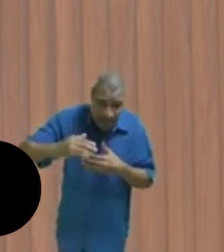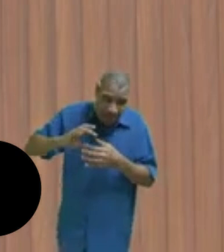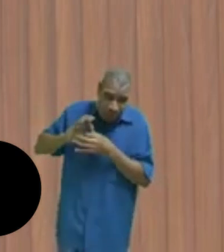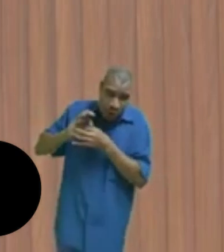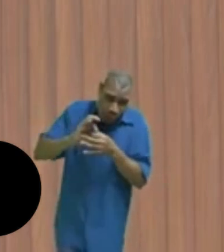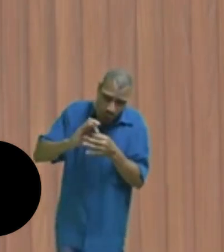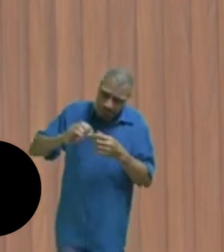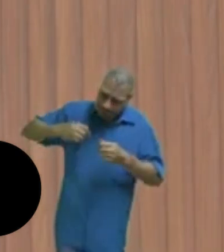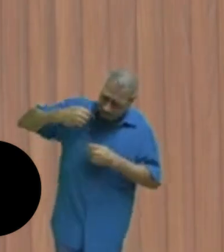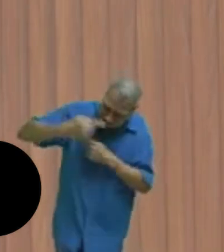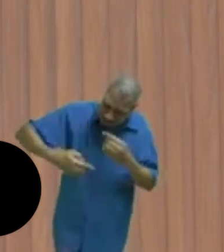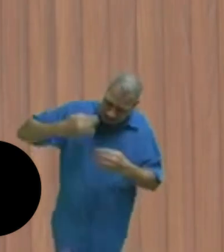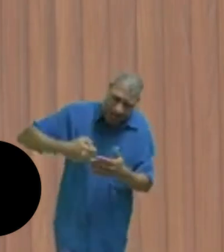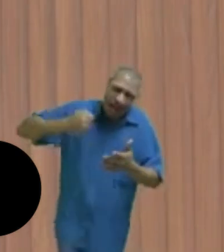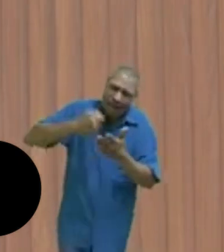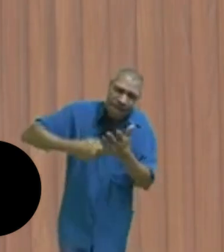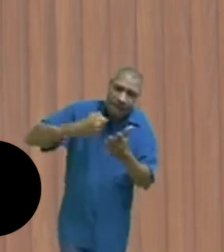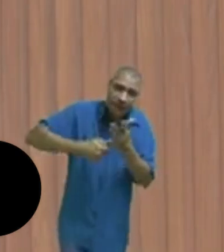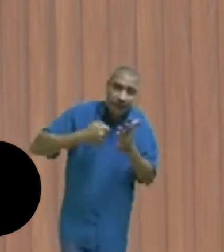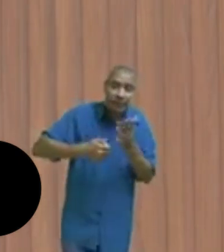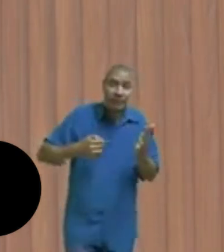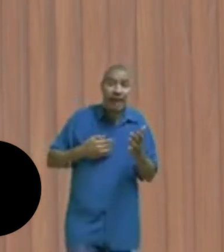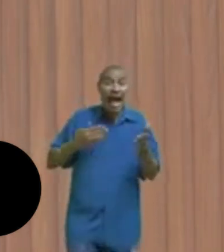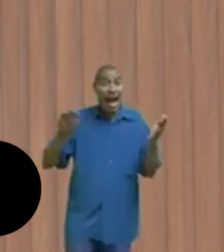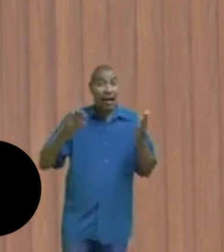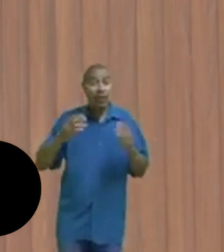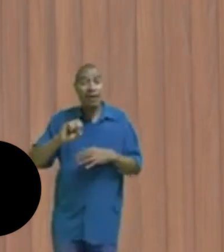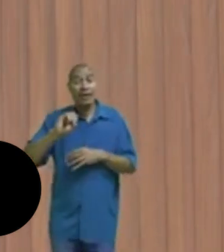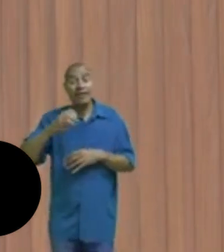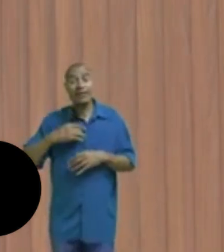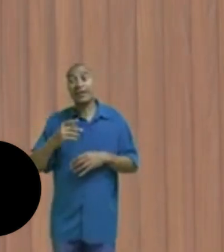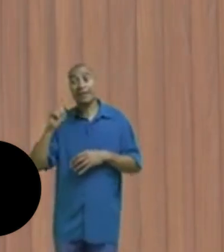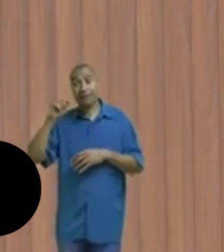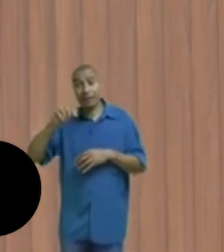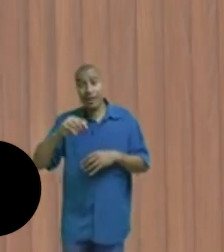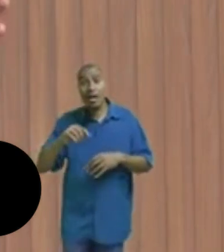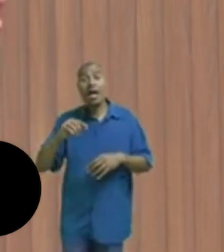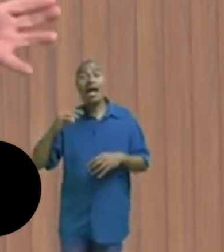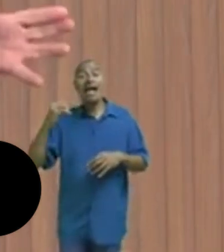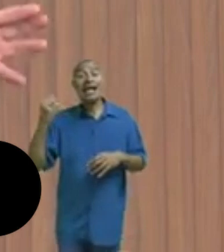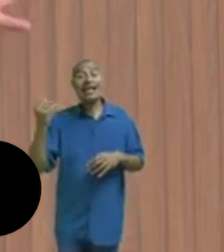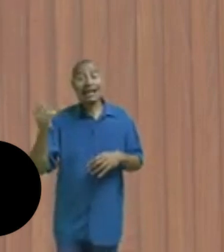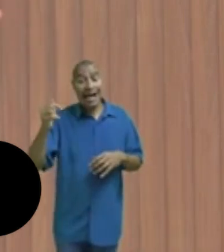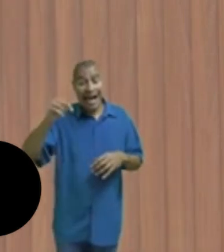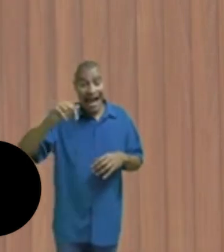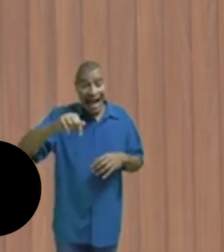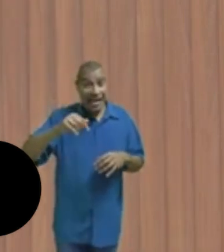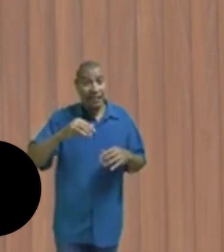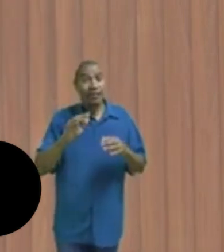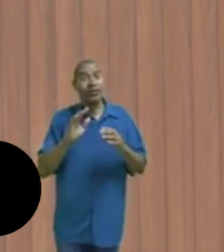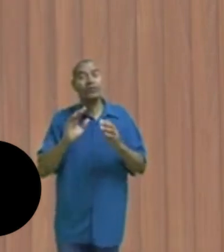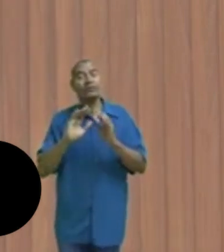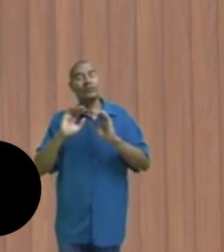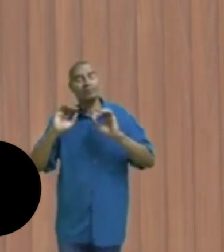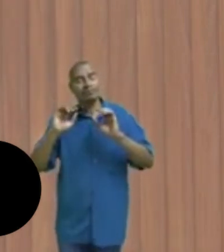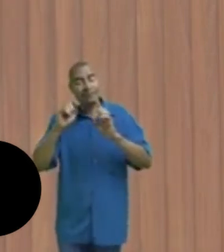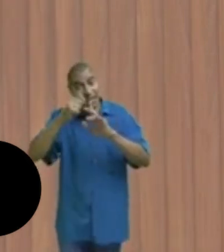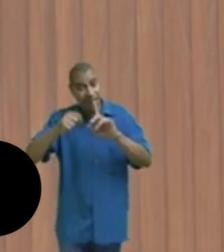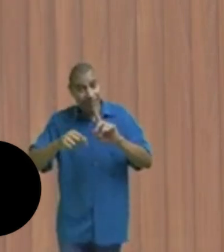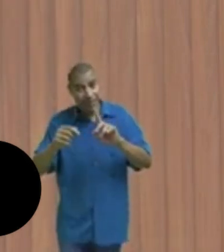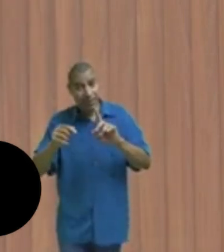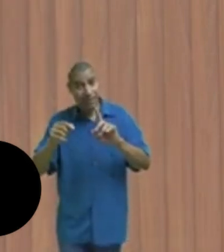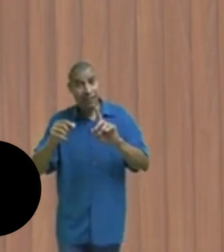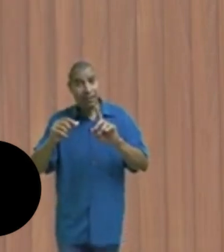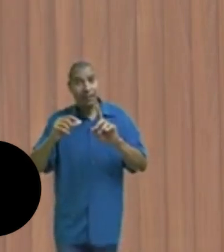que se nós falarmos assim, ó, este mês, todos nós ficaremos livres para celebrar,